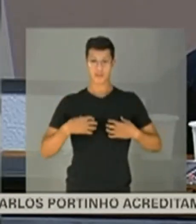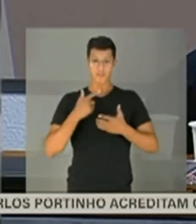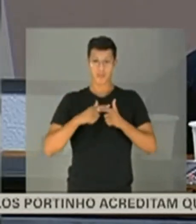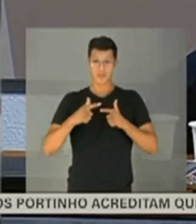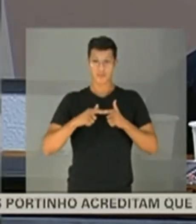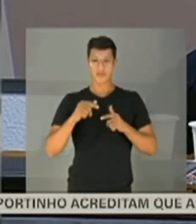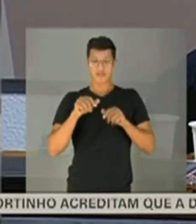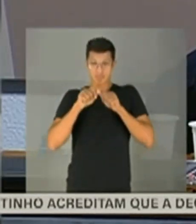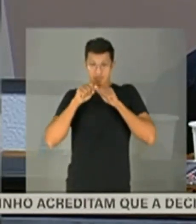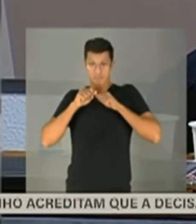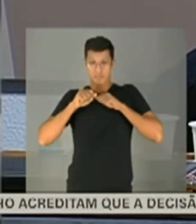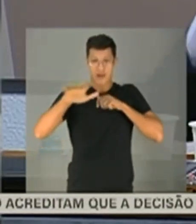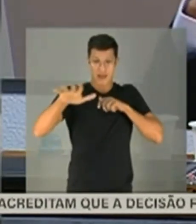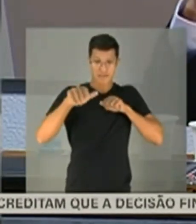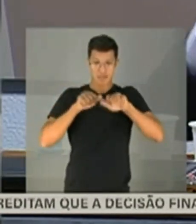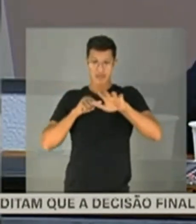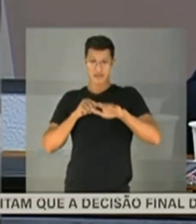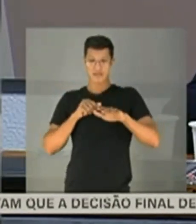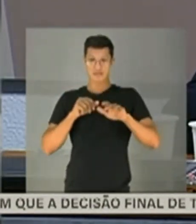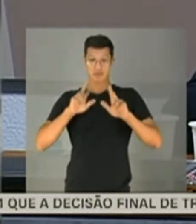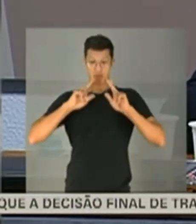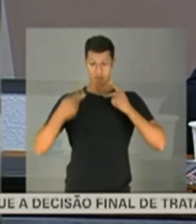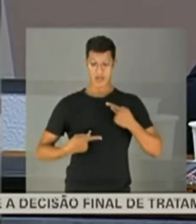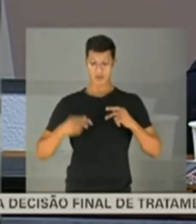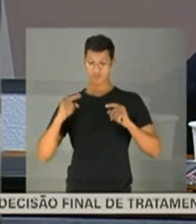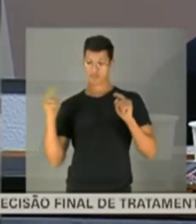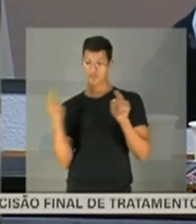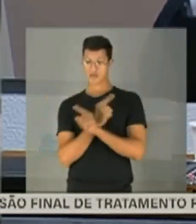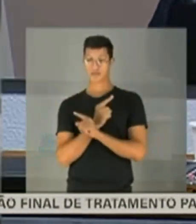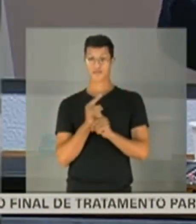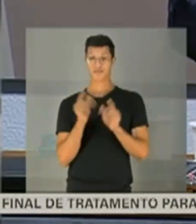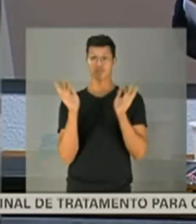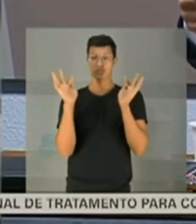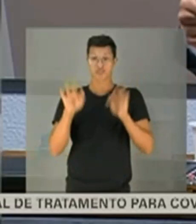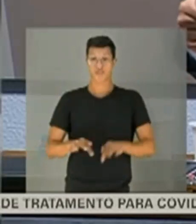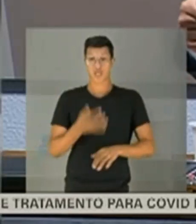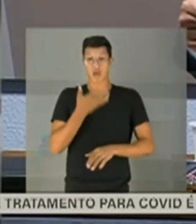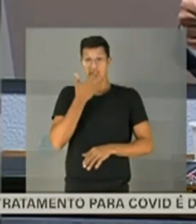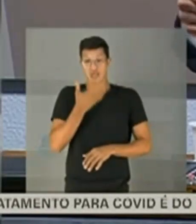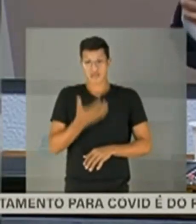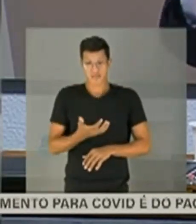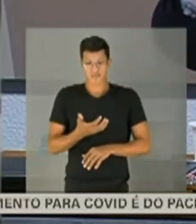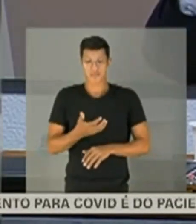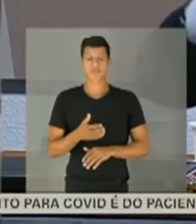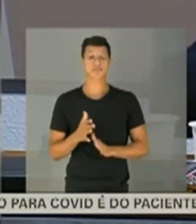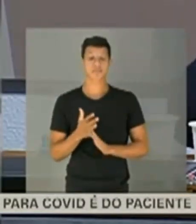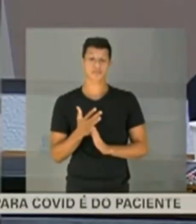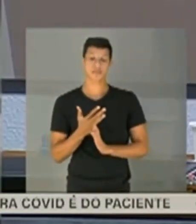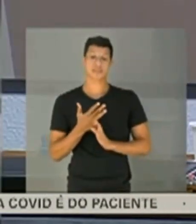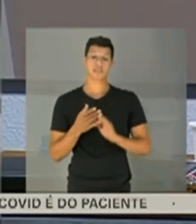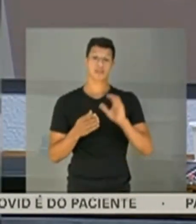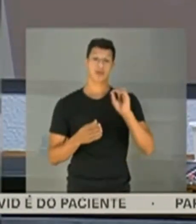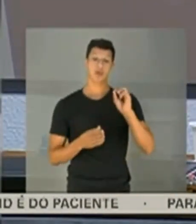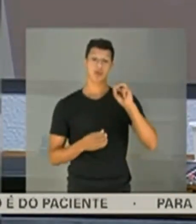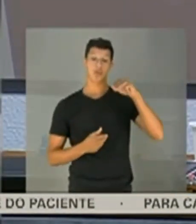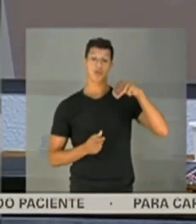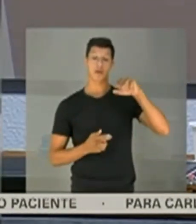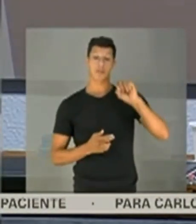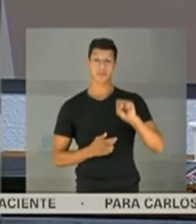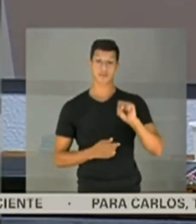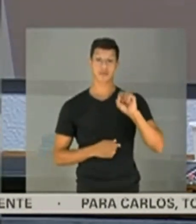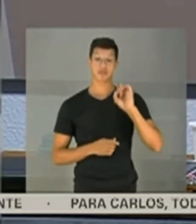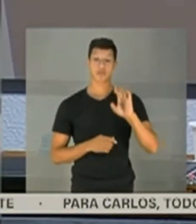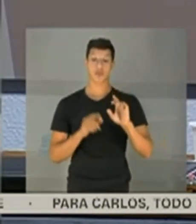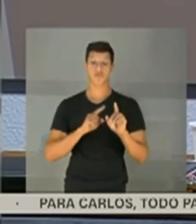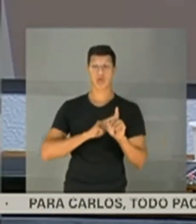com transmissão interhumanos no final de dezembro. A Organização Mundial da Saúde